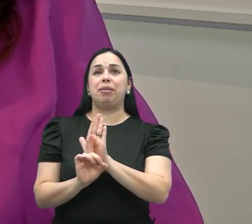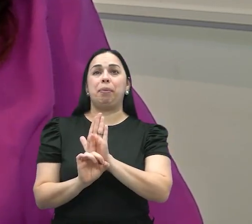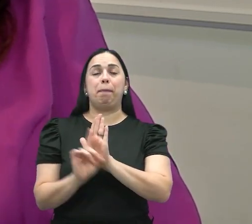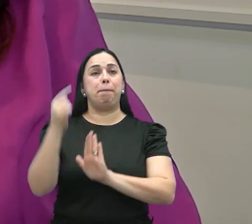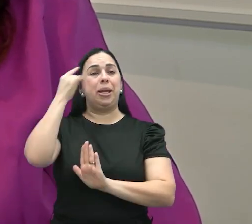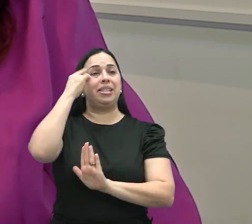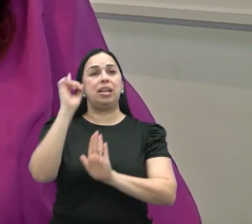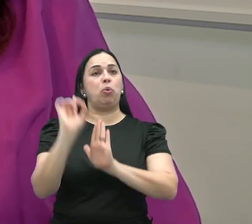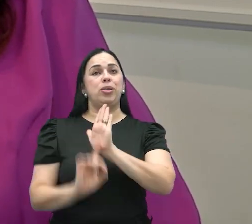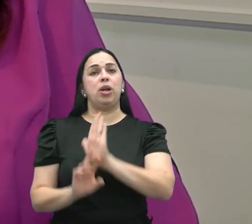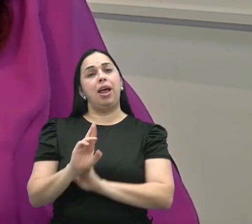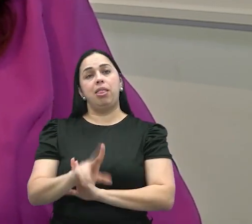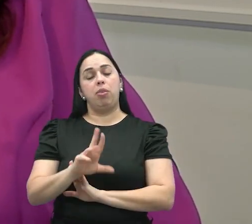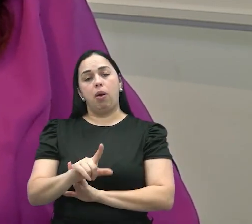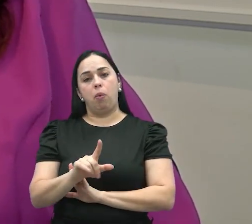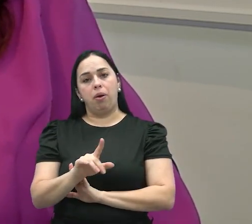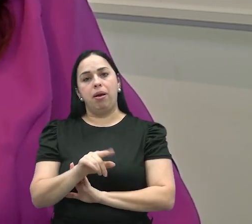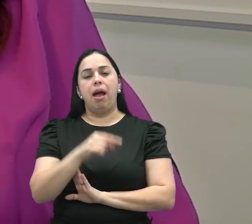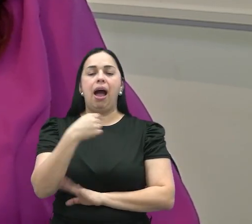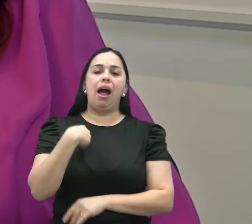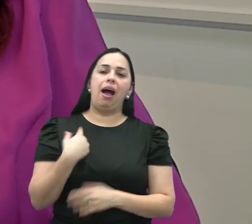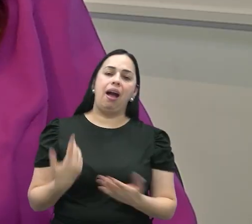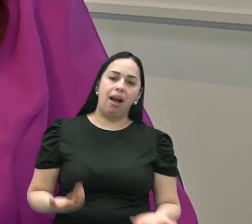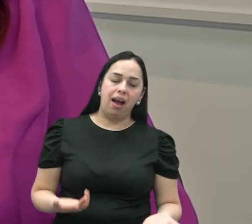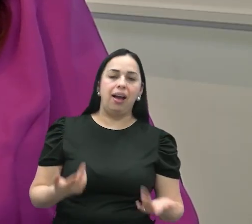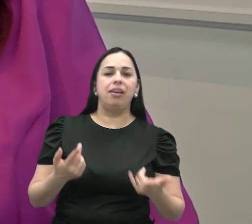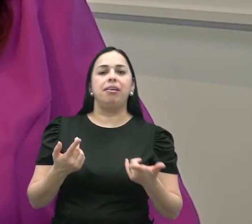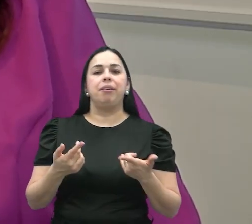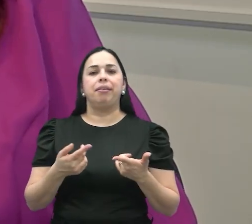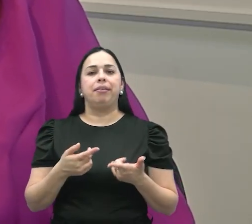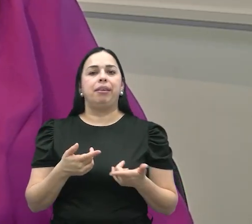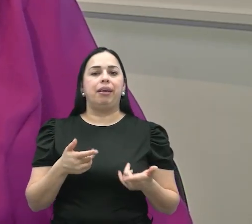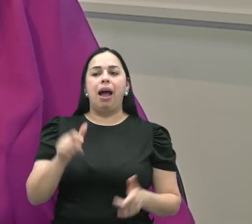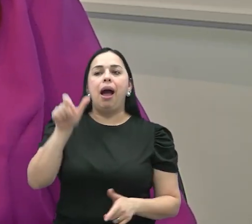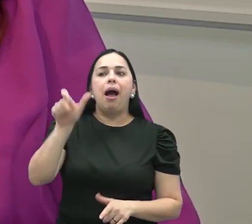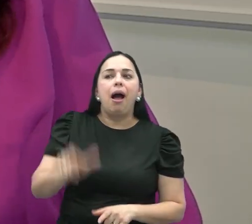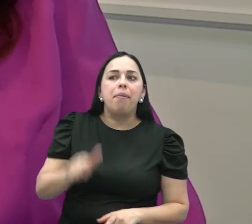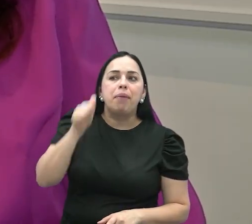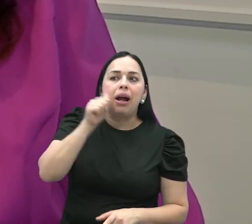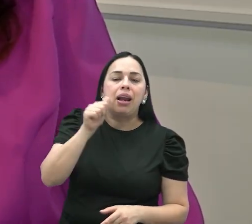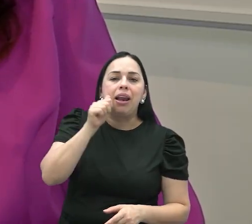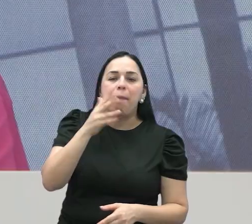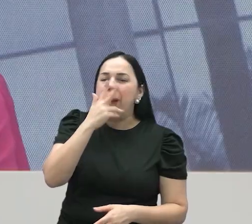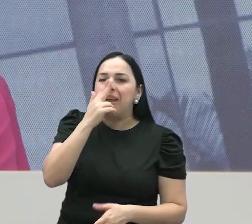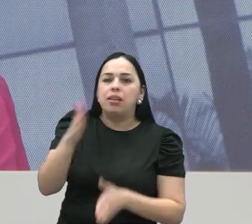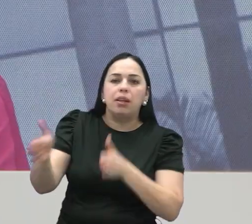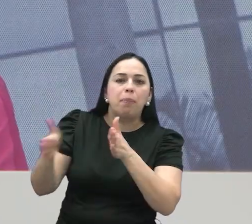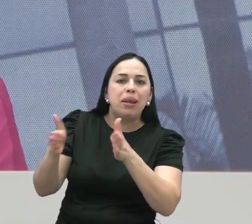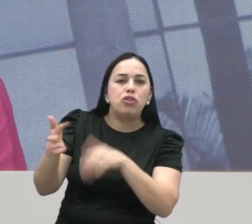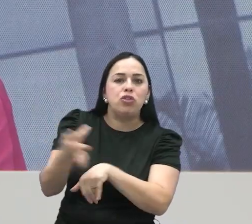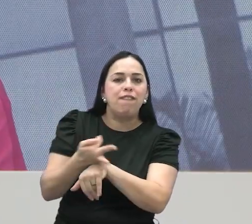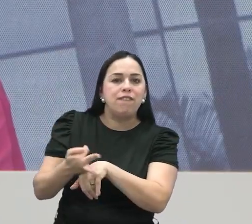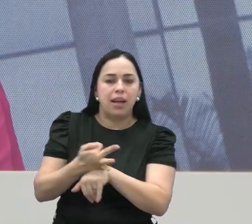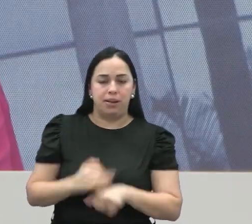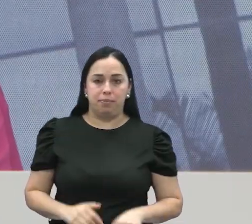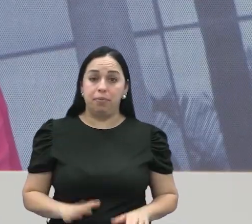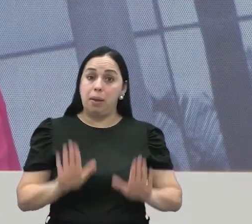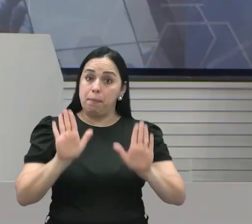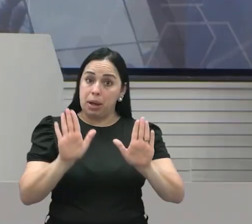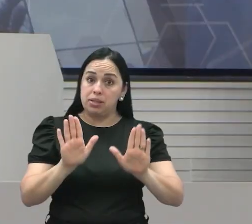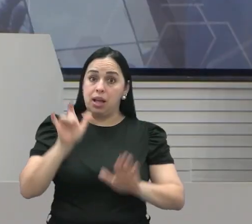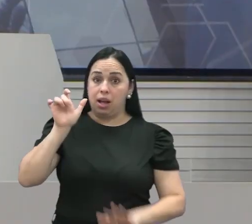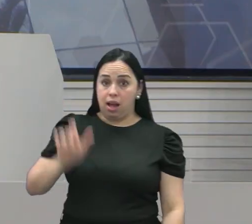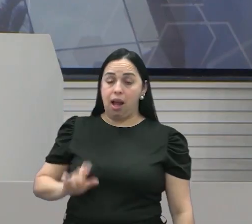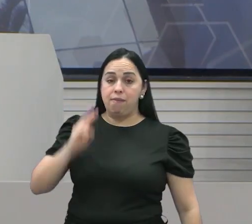mulher ao trabalho, e sim como algo que a mulher vai tirar férias. Para a vereadora Amélia Naomi,